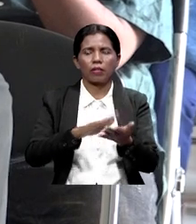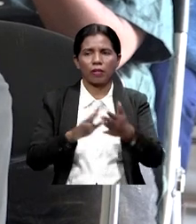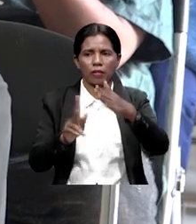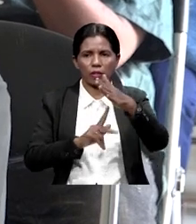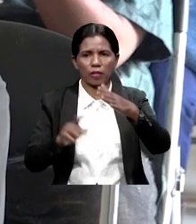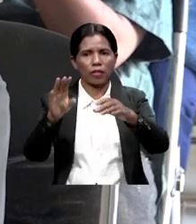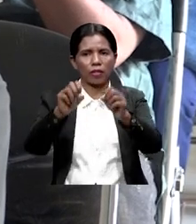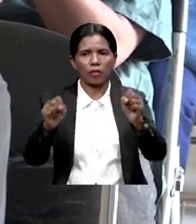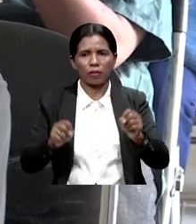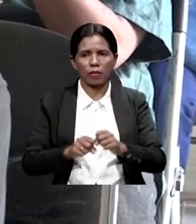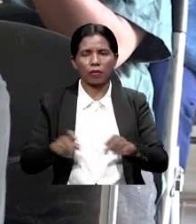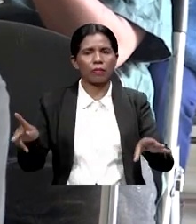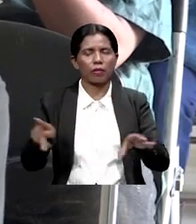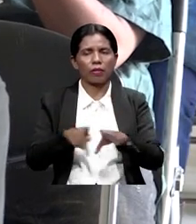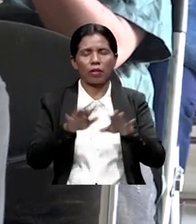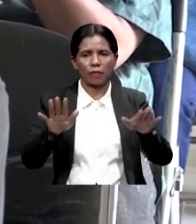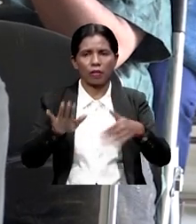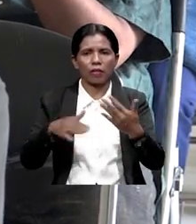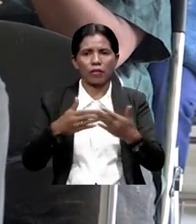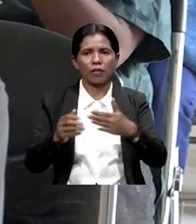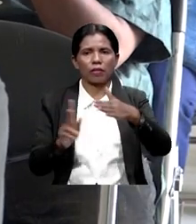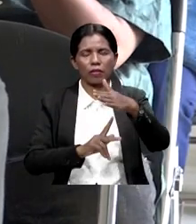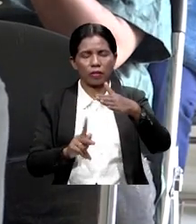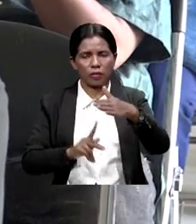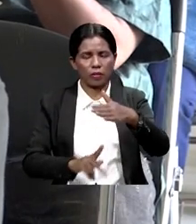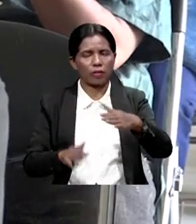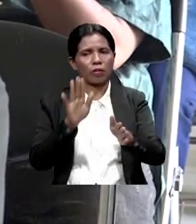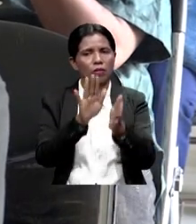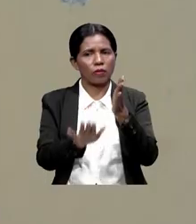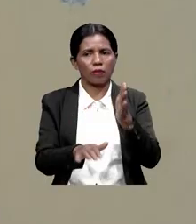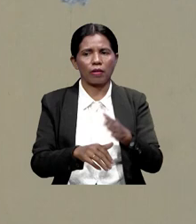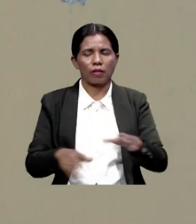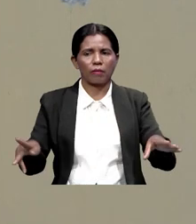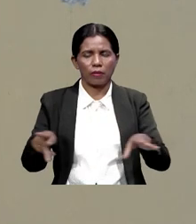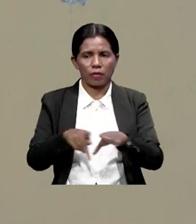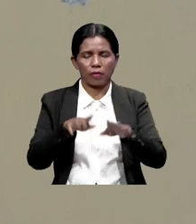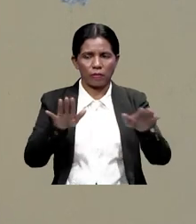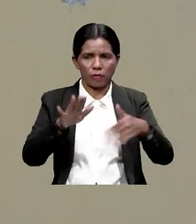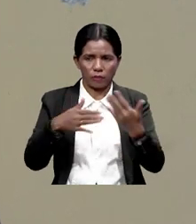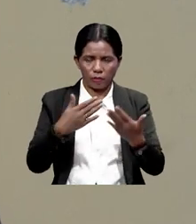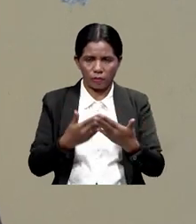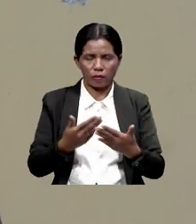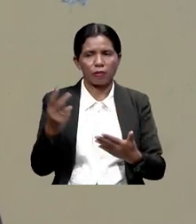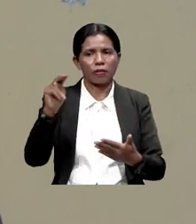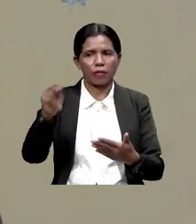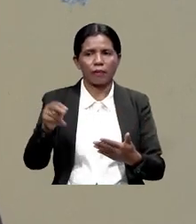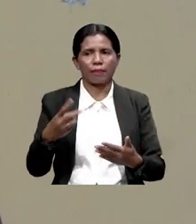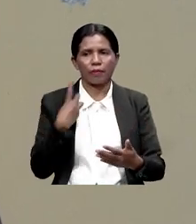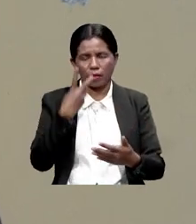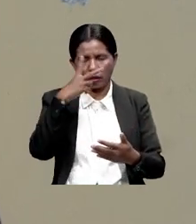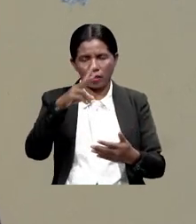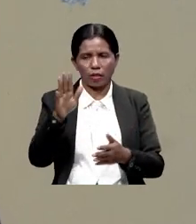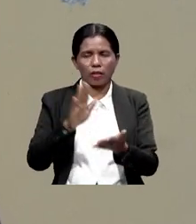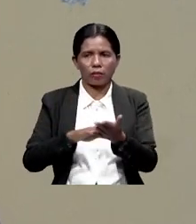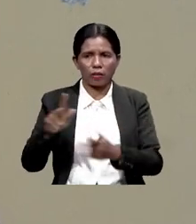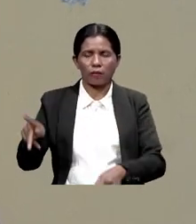suku, mai be participação labarik sira e a pré-escolar mínimo. Participação labarik sira nia né, claro me tenha escola público